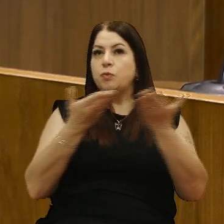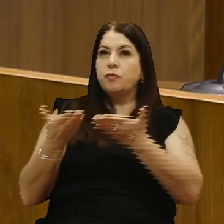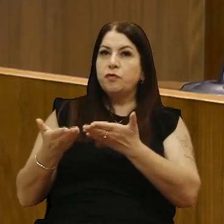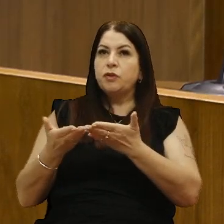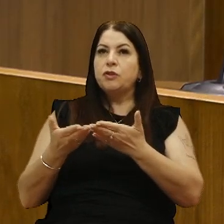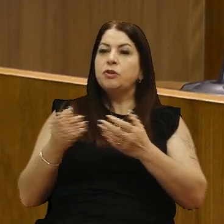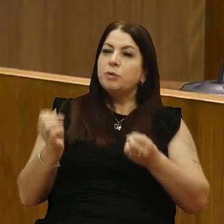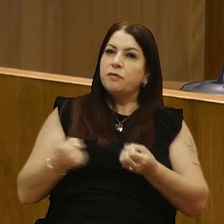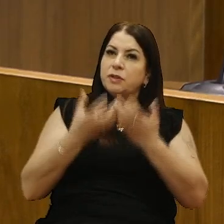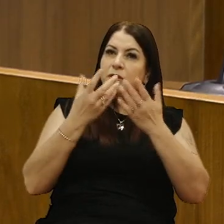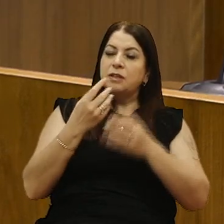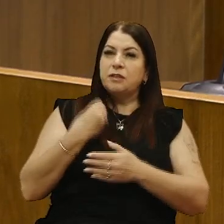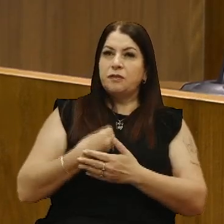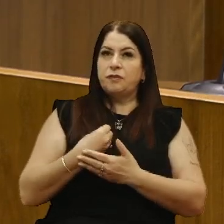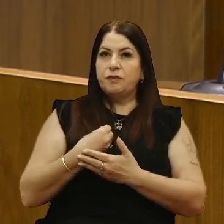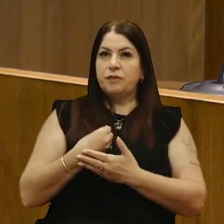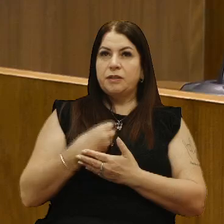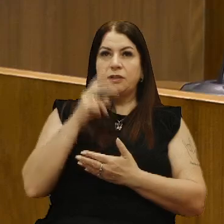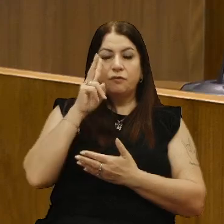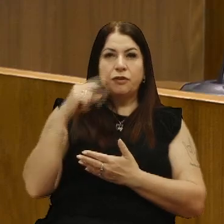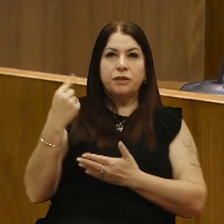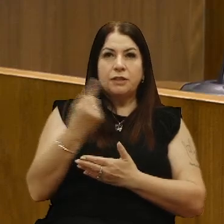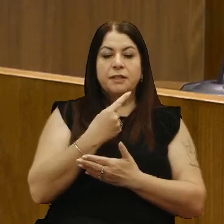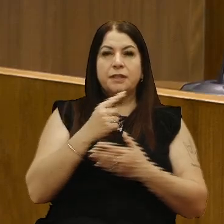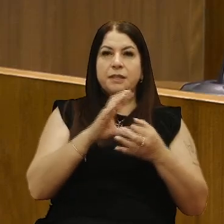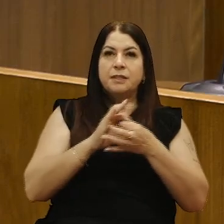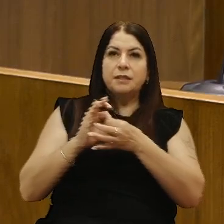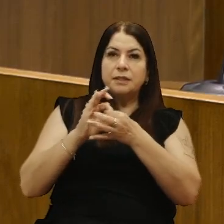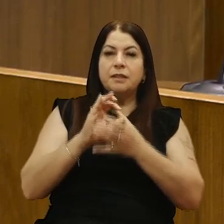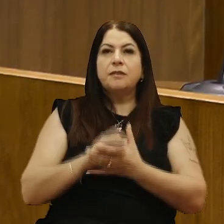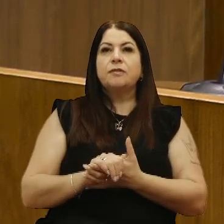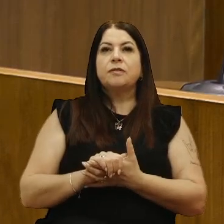para celebrar a vida, fortalecer laços